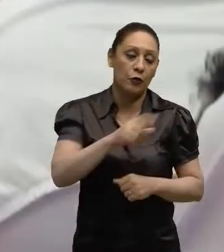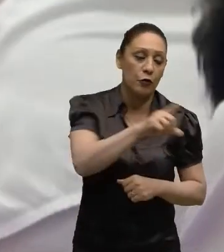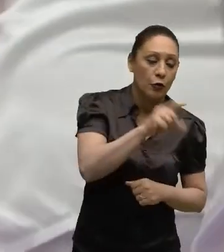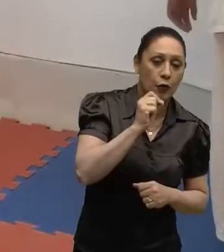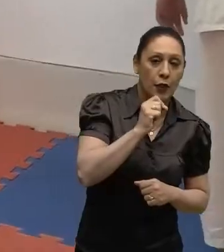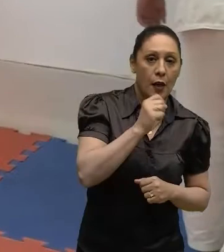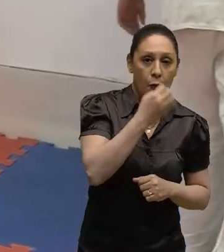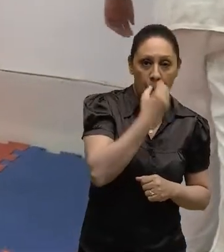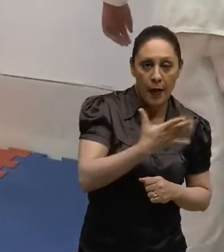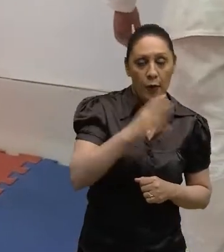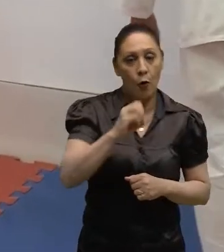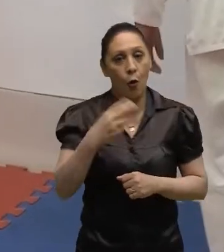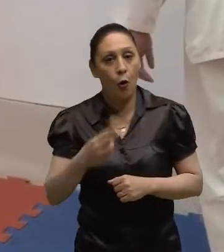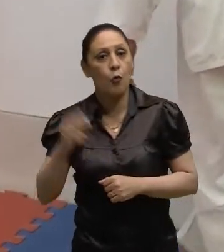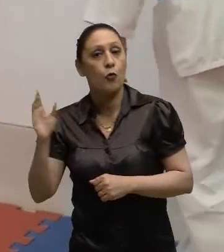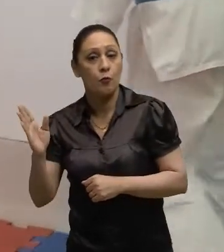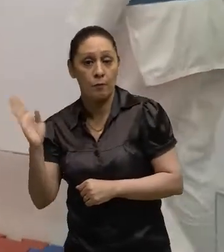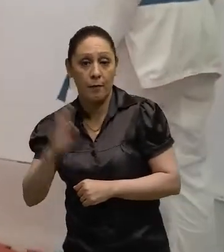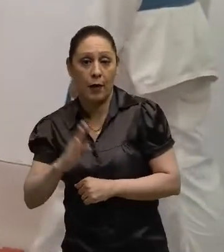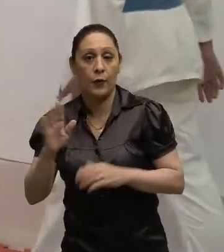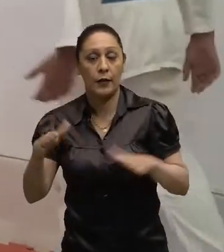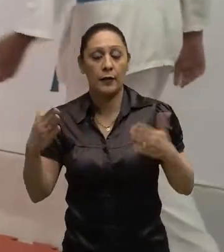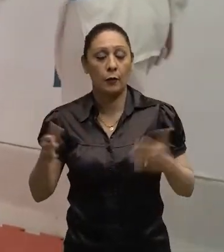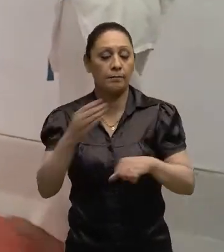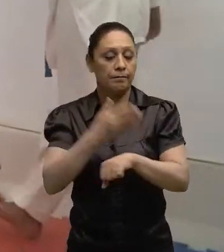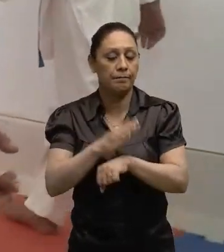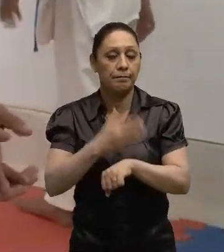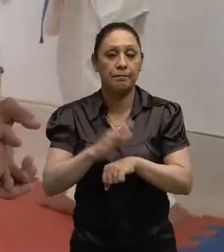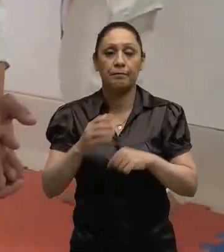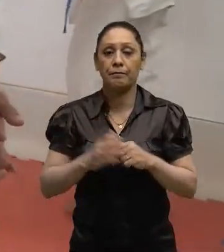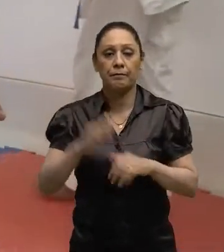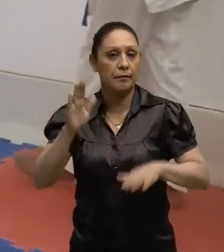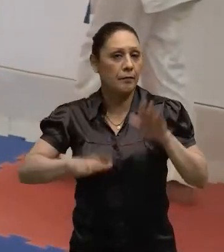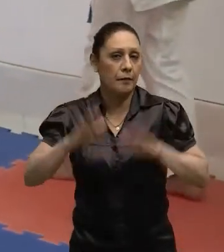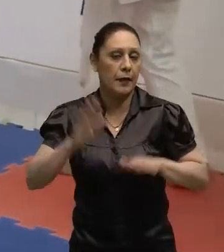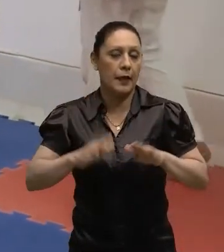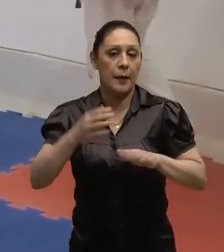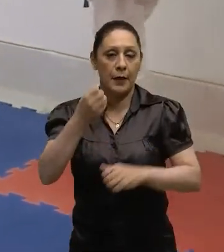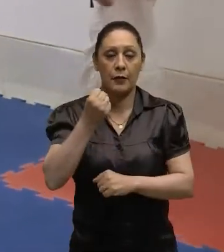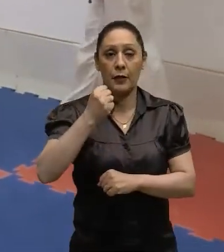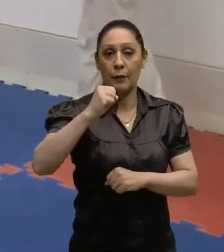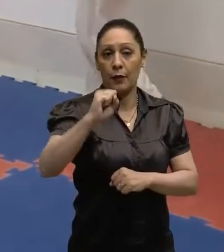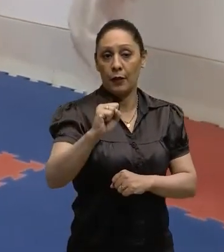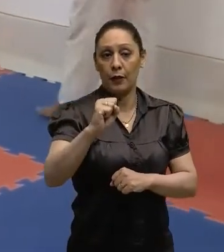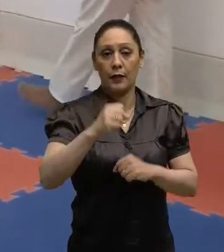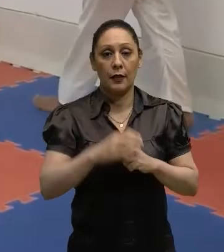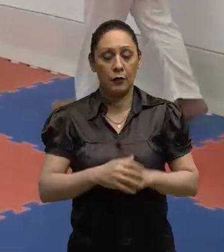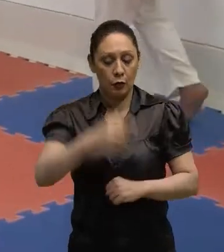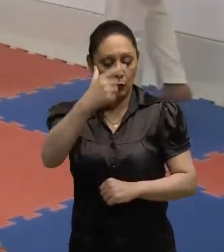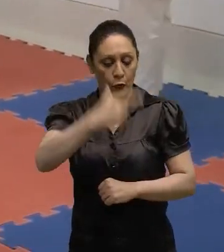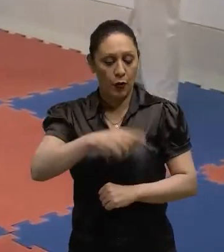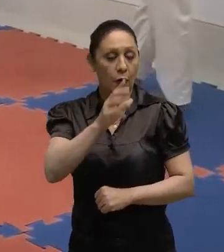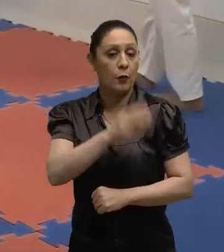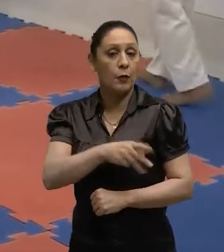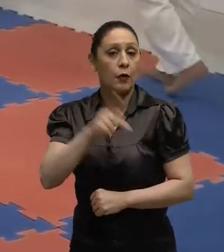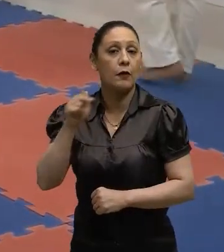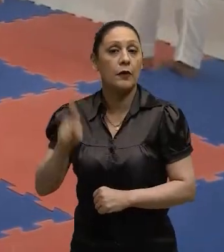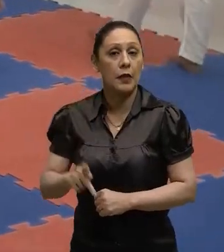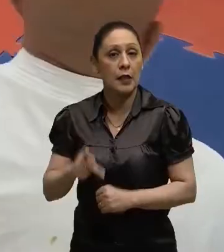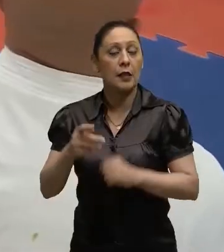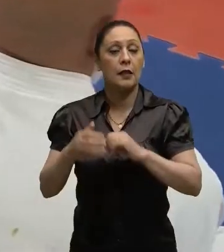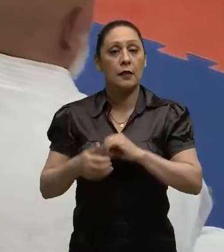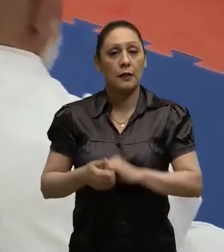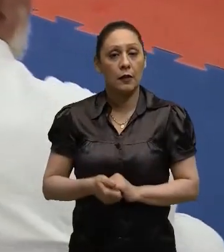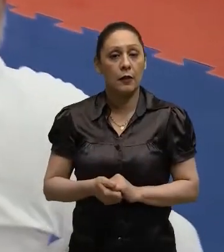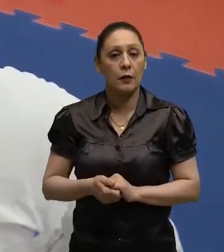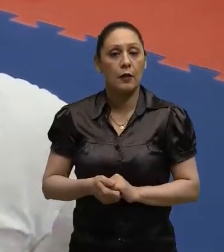mais práticos, mas seria isso. Depende muito da abordagem do que o professor ele vai